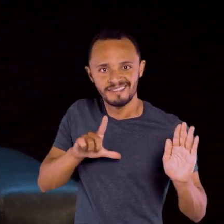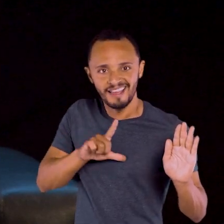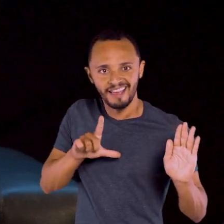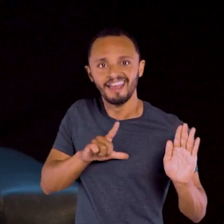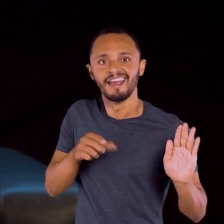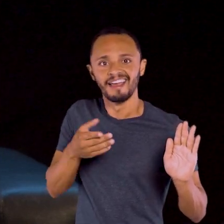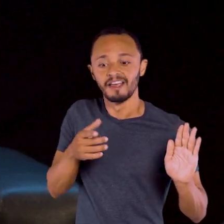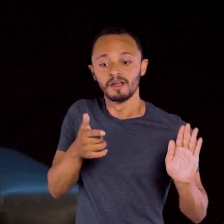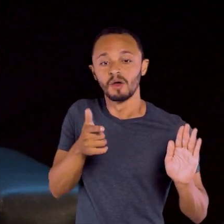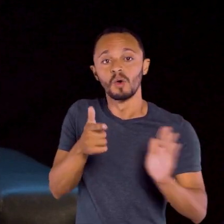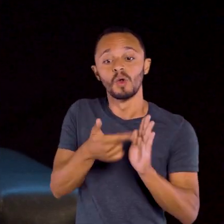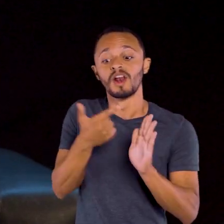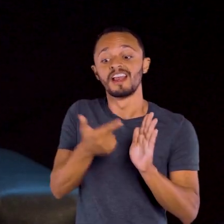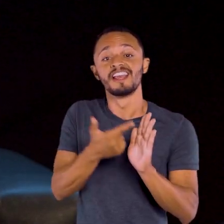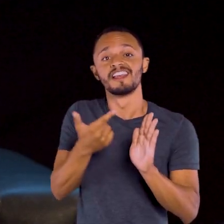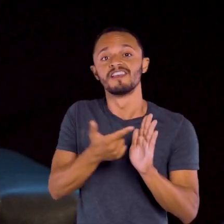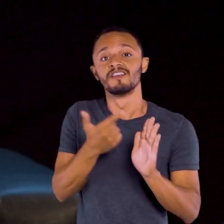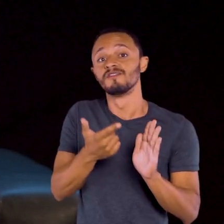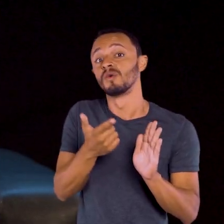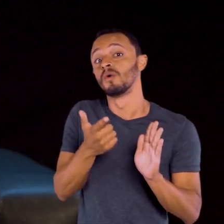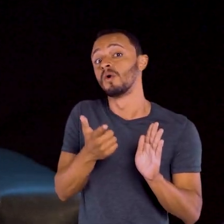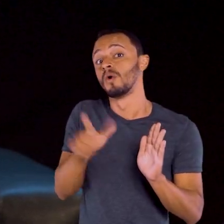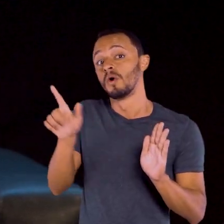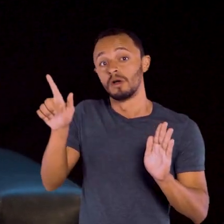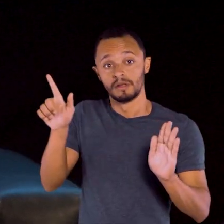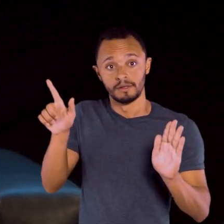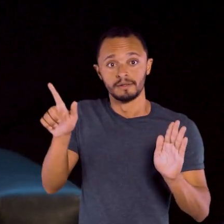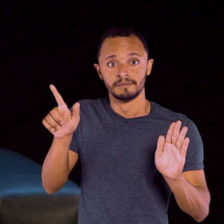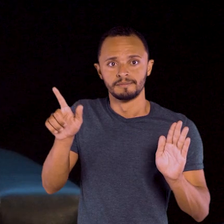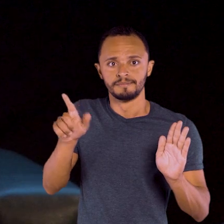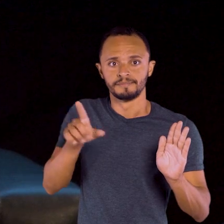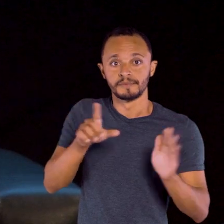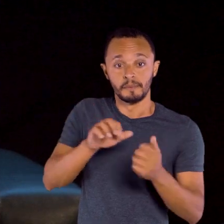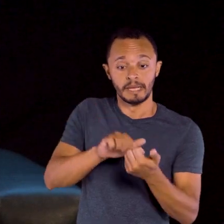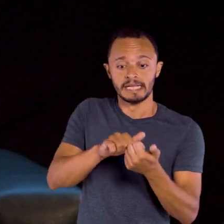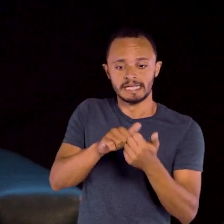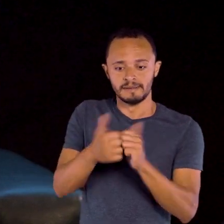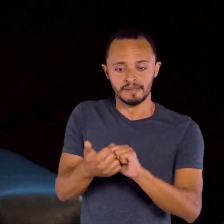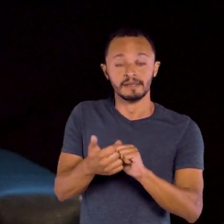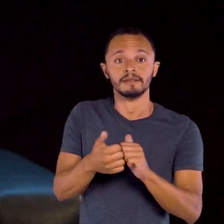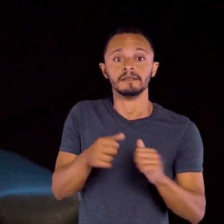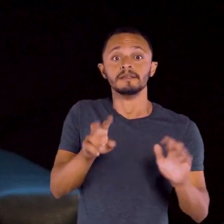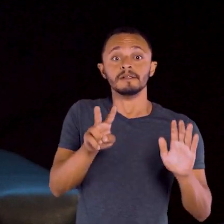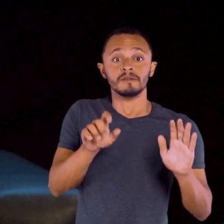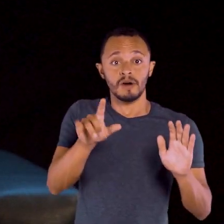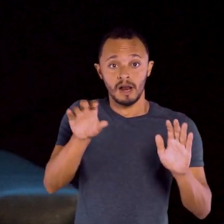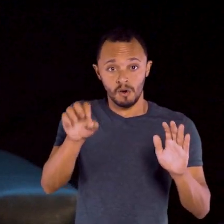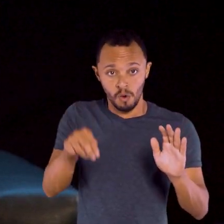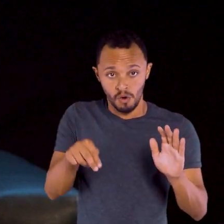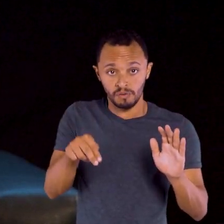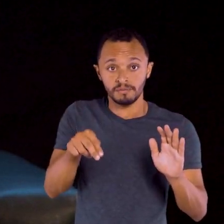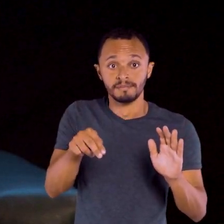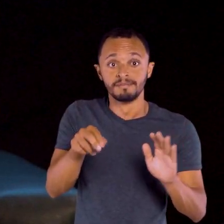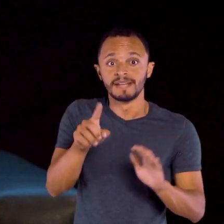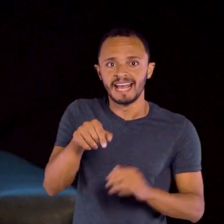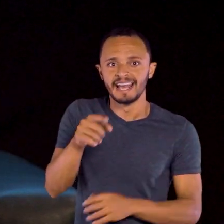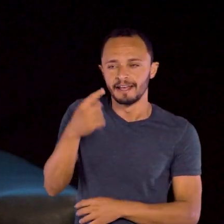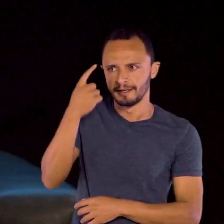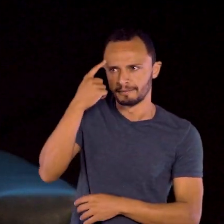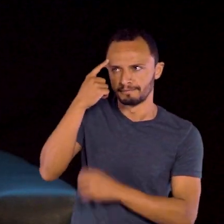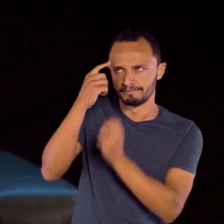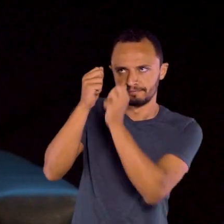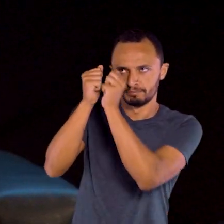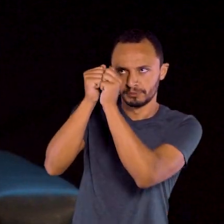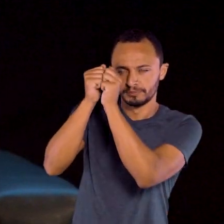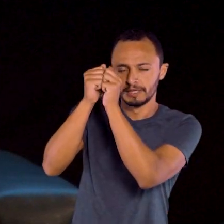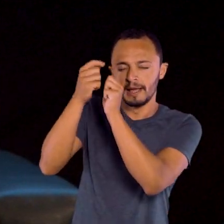A Amália está aí imprimindo aí a segunda, está numa reimpressão. O Crime do Cais Valongo já é um livro bem mais cerebral,